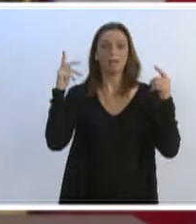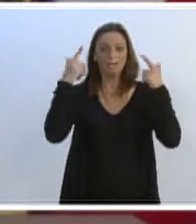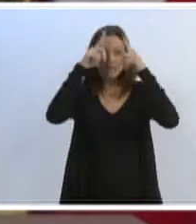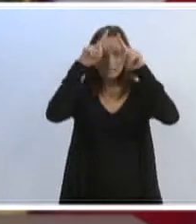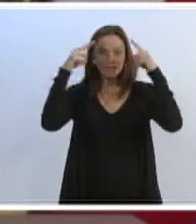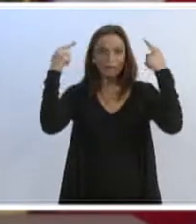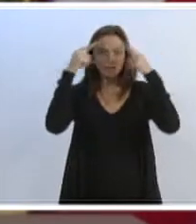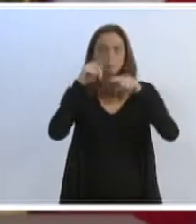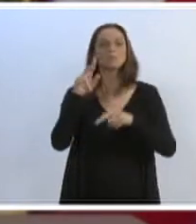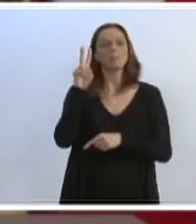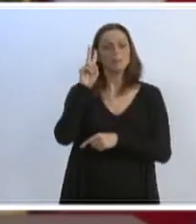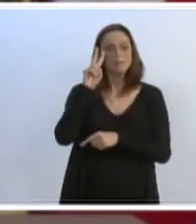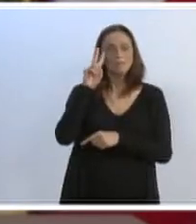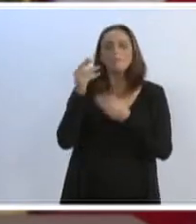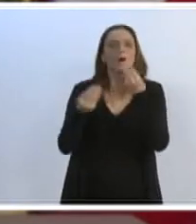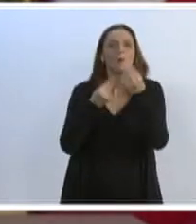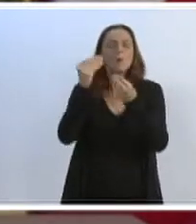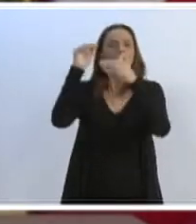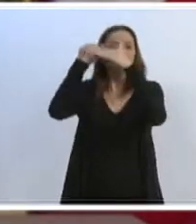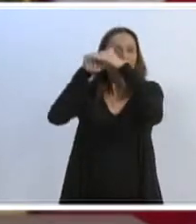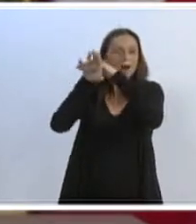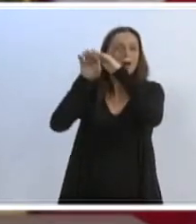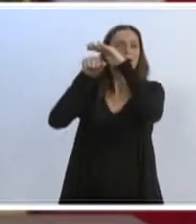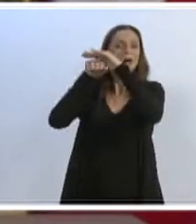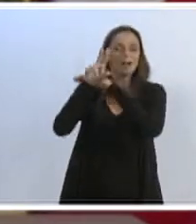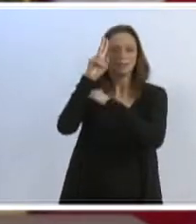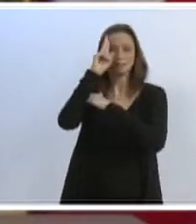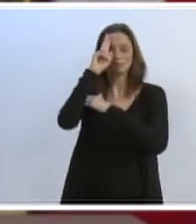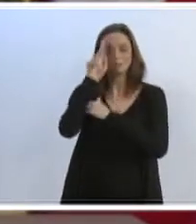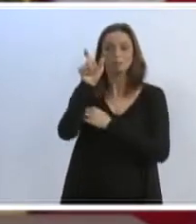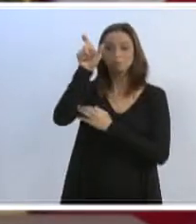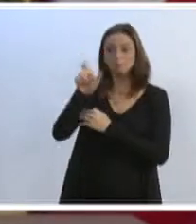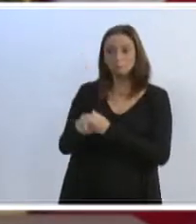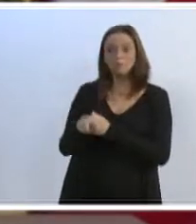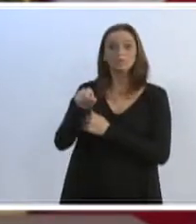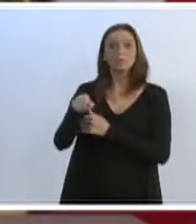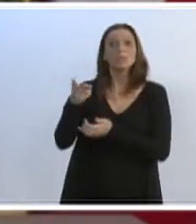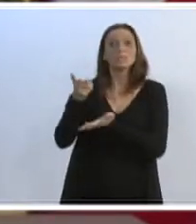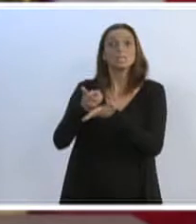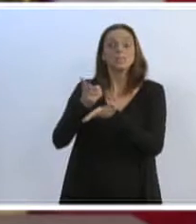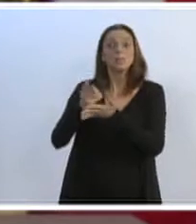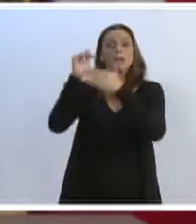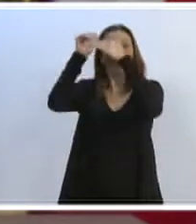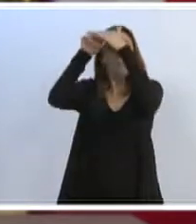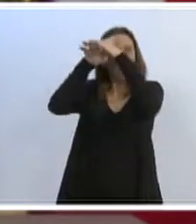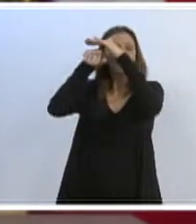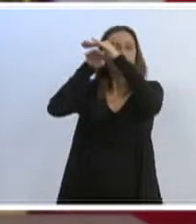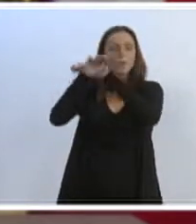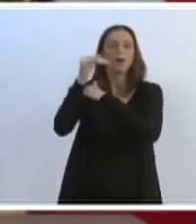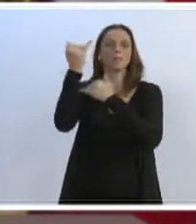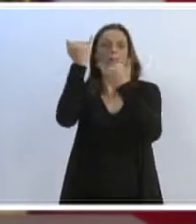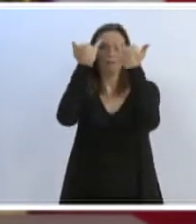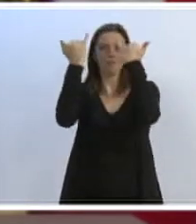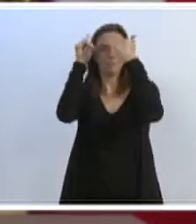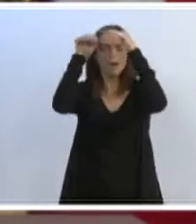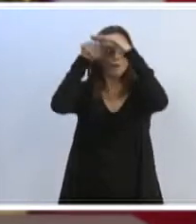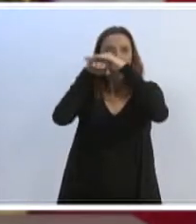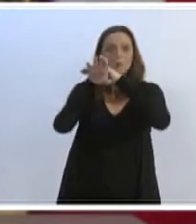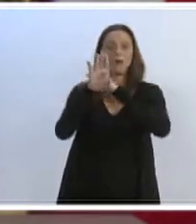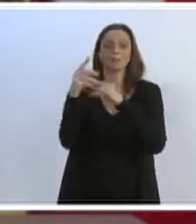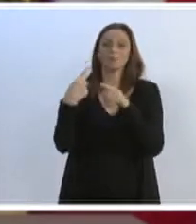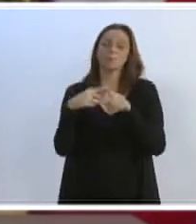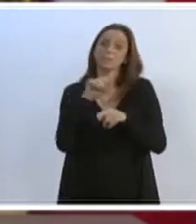Boa noite. Cumprimentar aí toda a mesa diretiva da Câmara de Vereadores, o vereador Silvio, demais